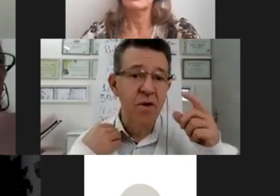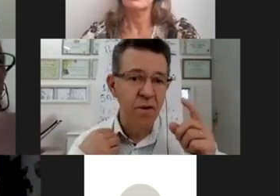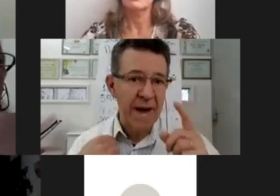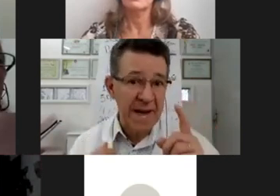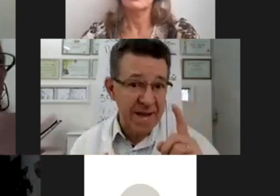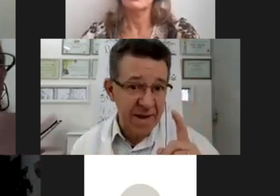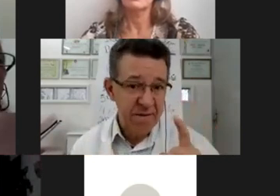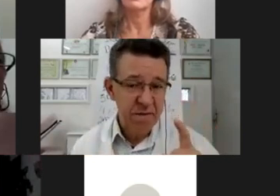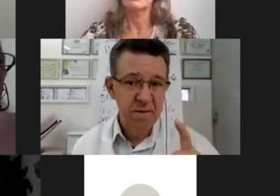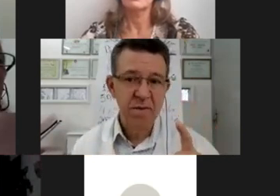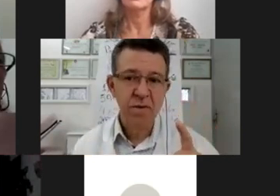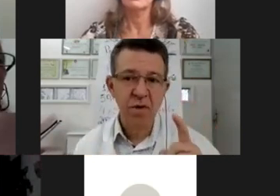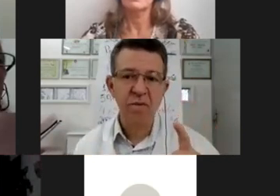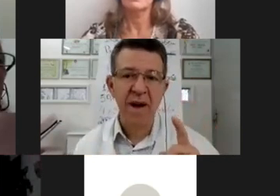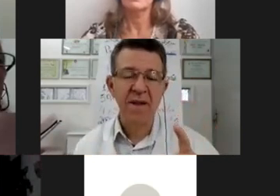inclusive